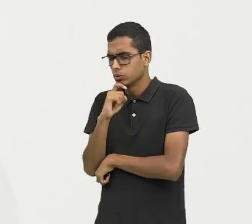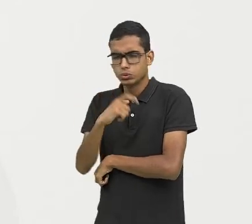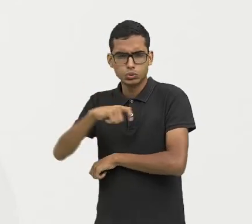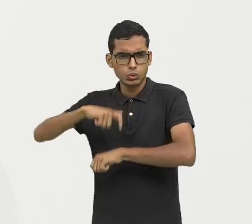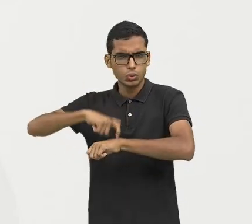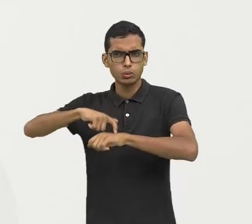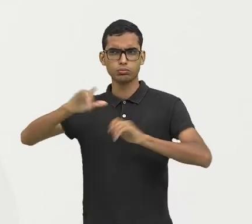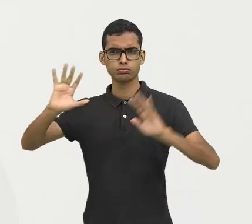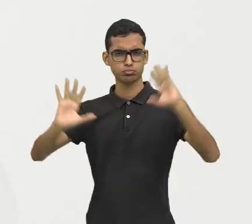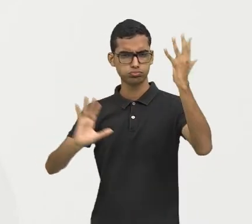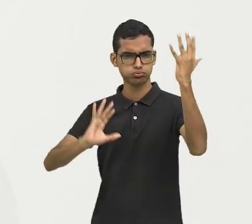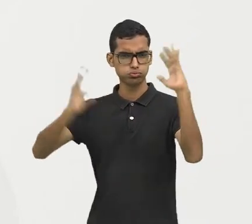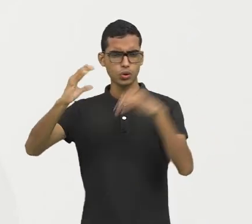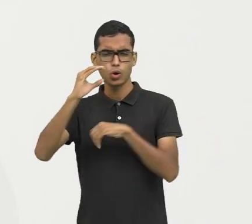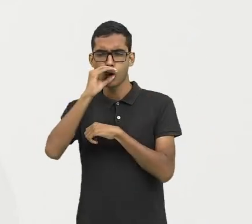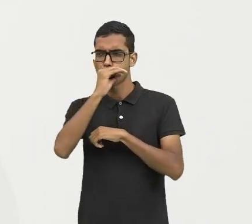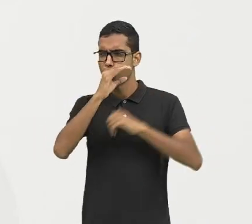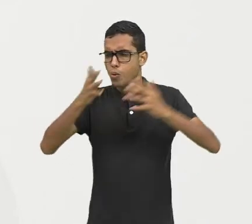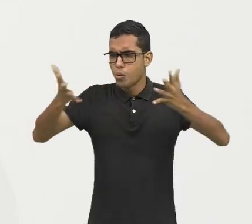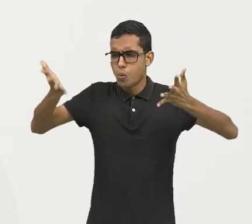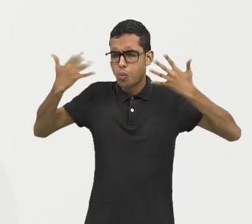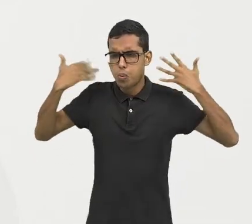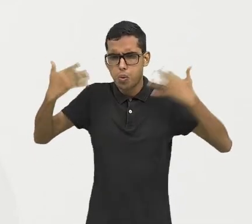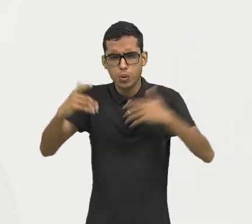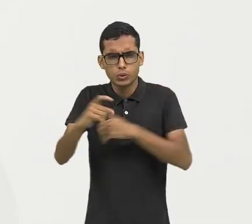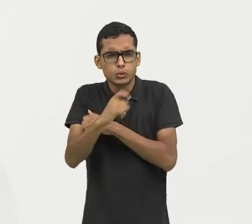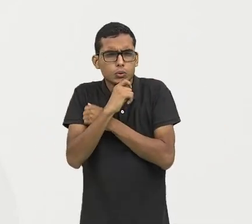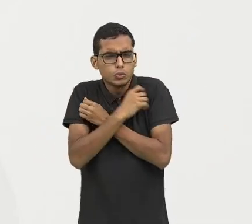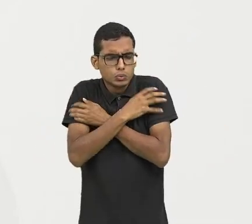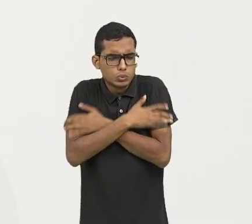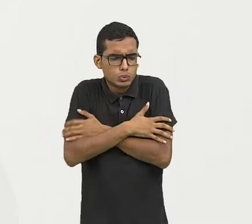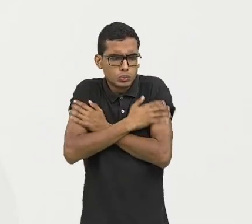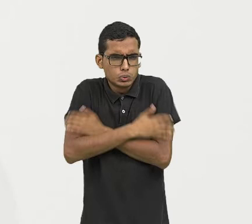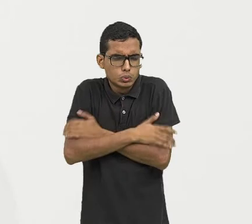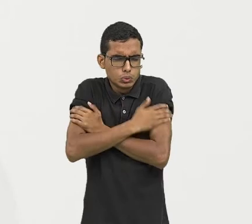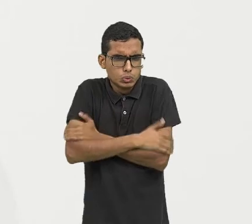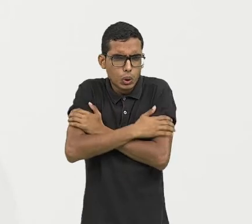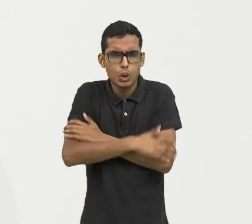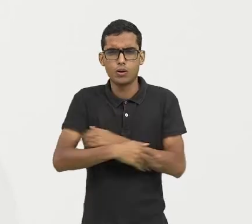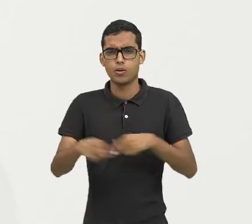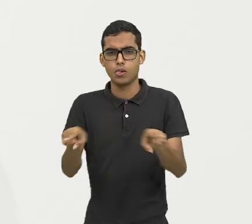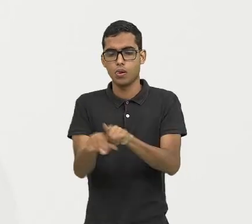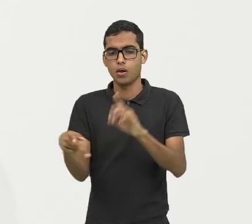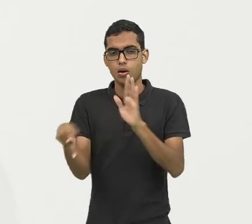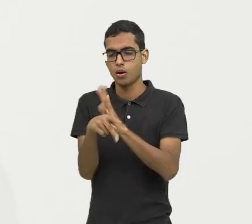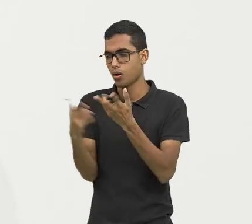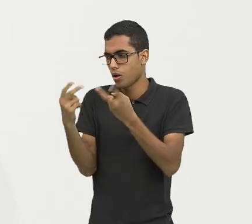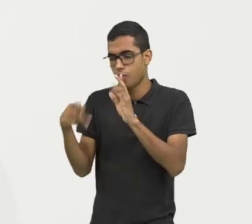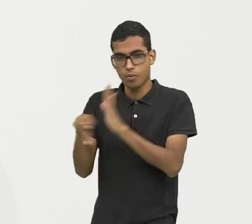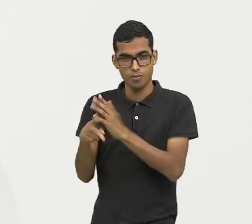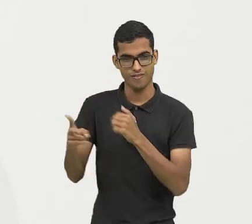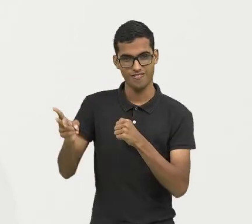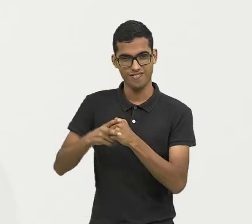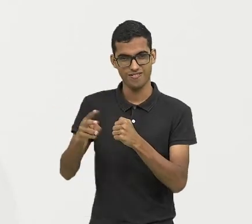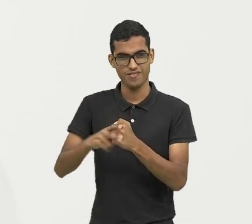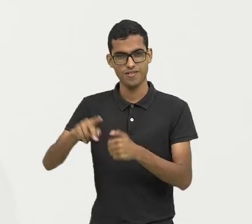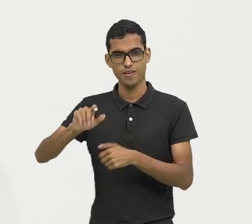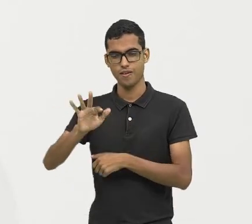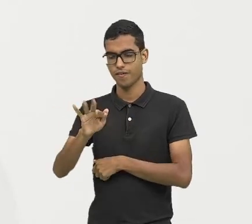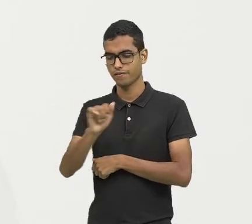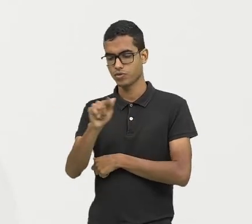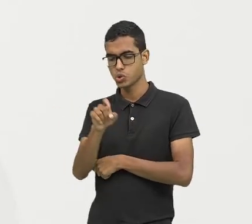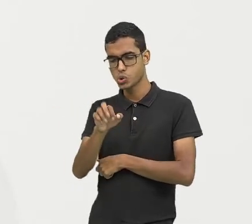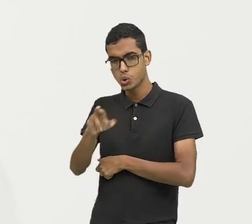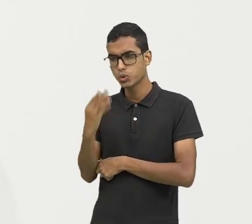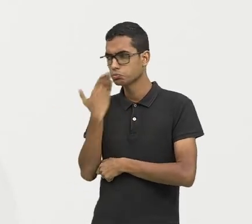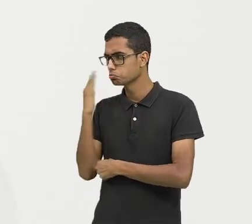climático. Calor, certo? Frio. Então perceba que o verbo fazer, por estar indicando, por trazer